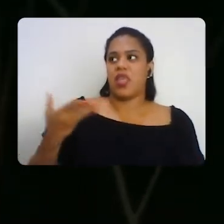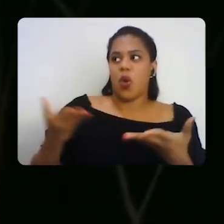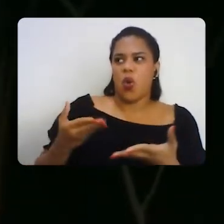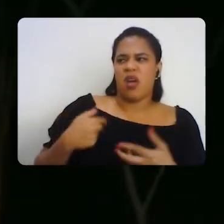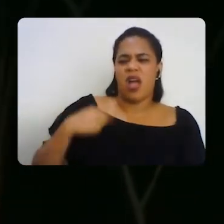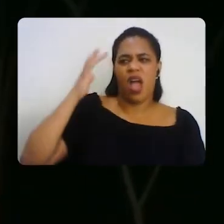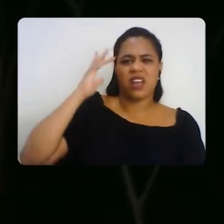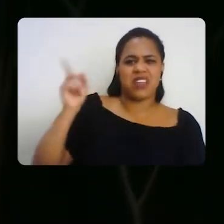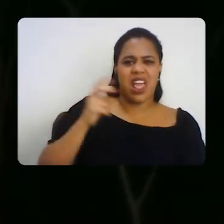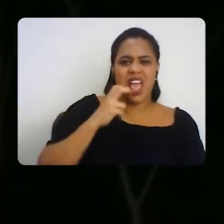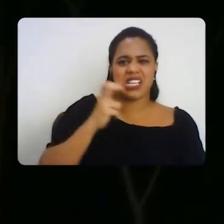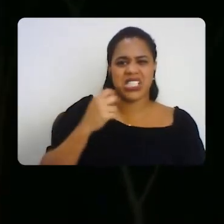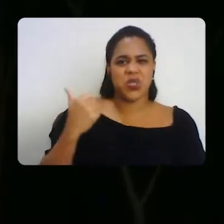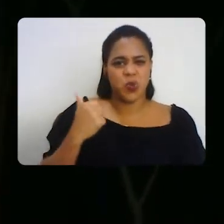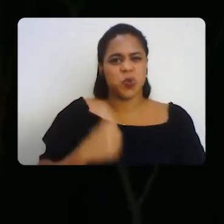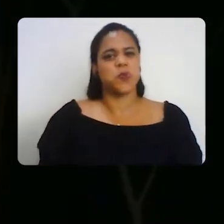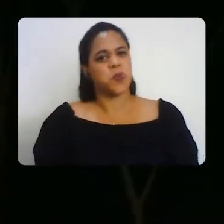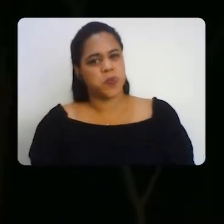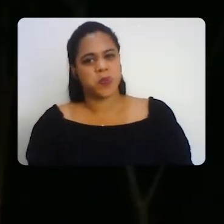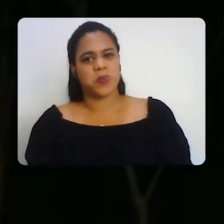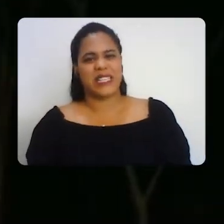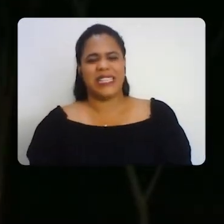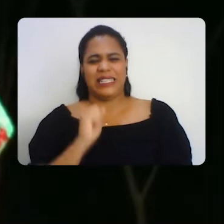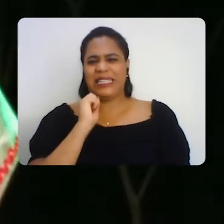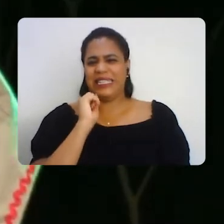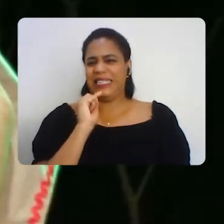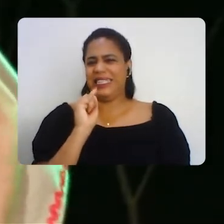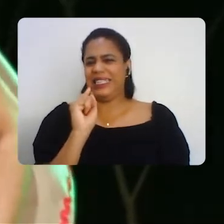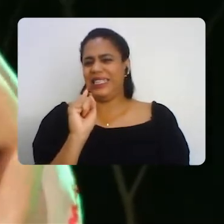Até hoje eu tenho pra mim que ela gritou.